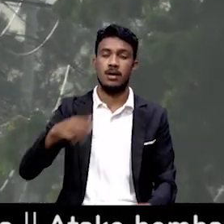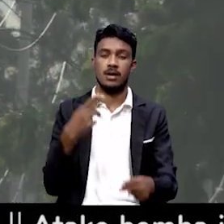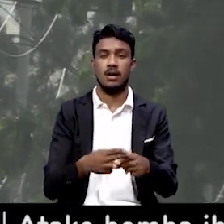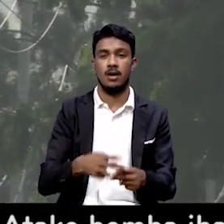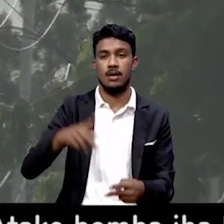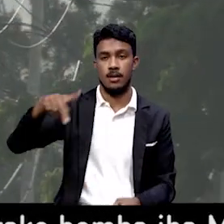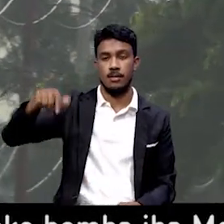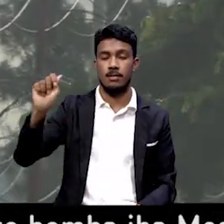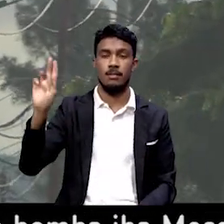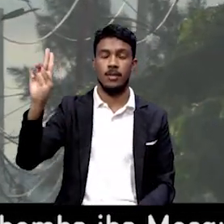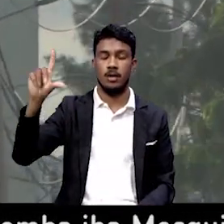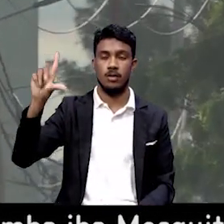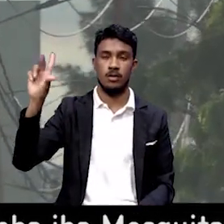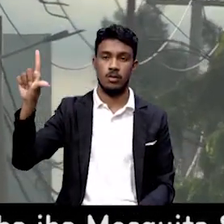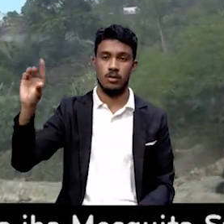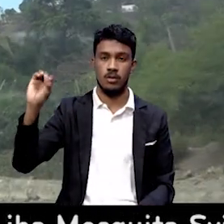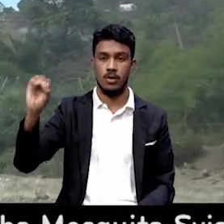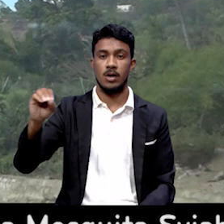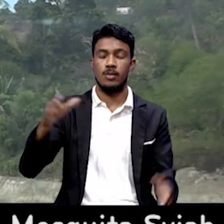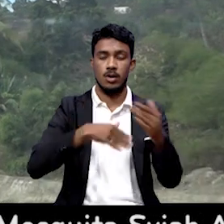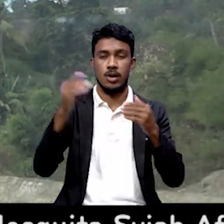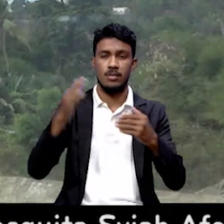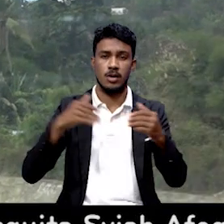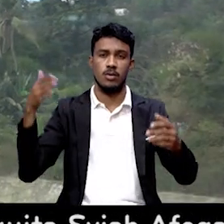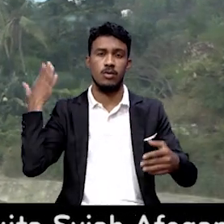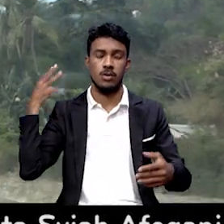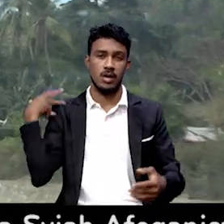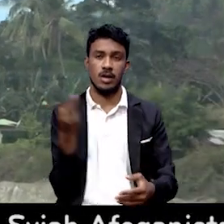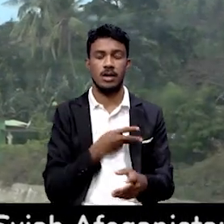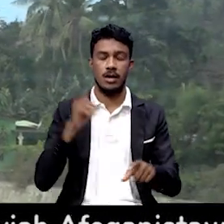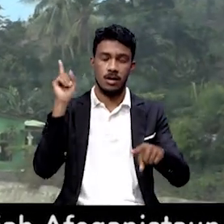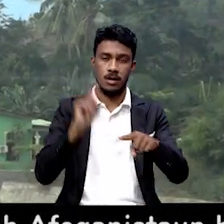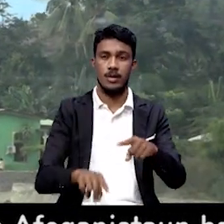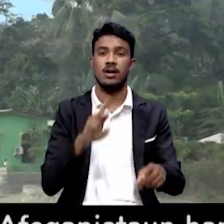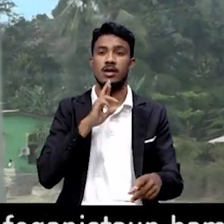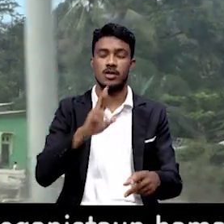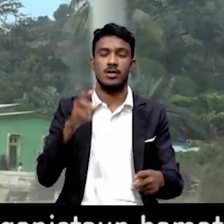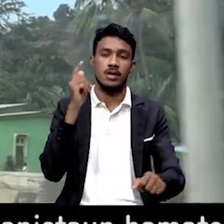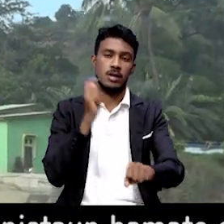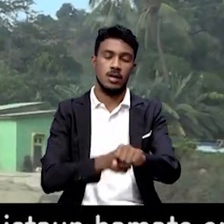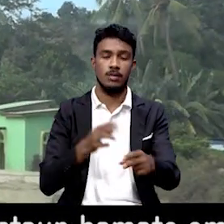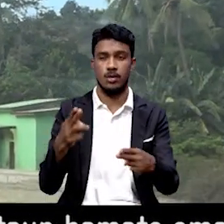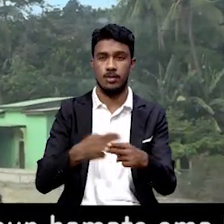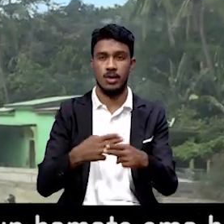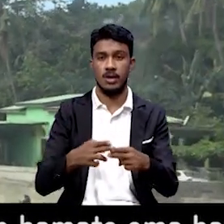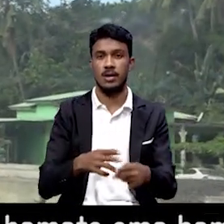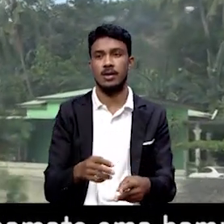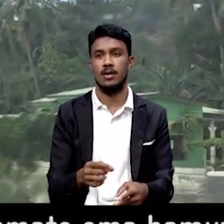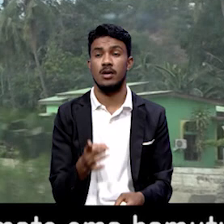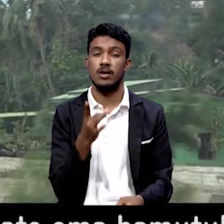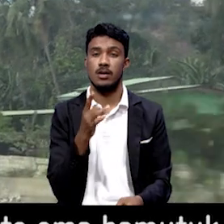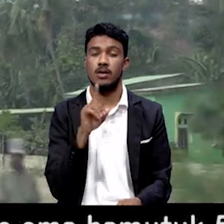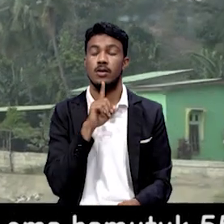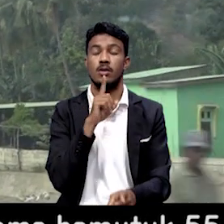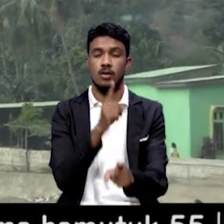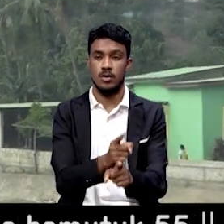tamba residus husi problema pasado nebe ita labele resolve ia tempo badak. Losun ne factus ke